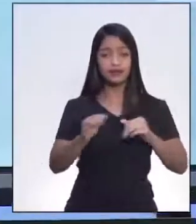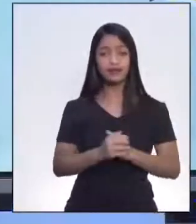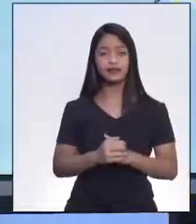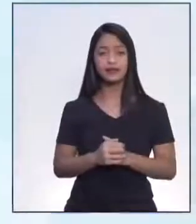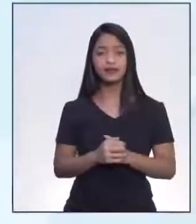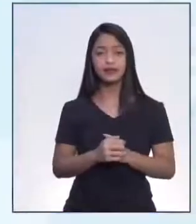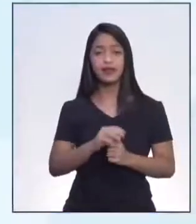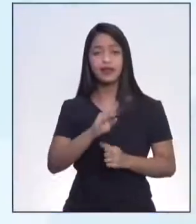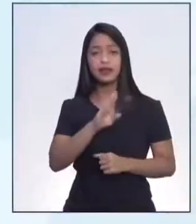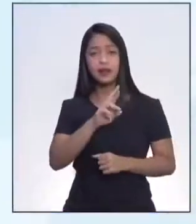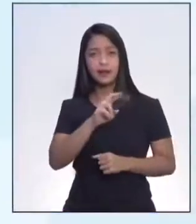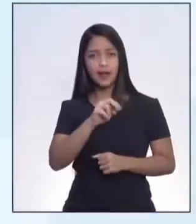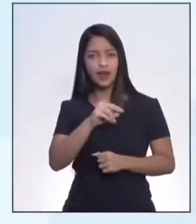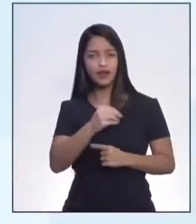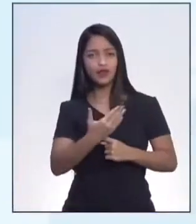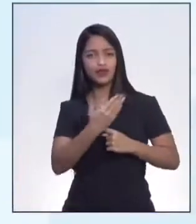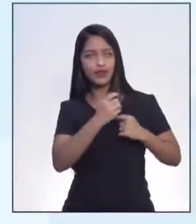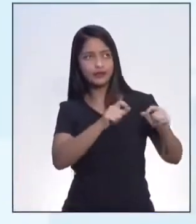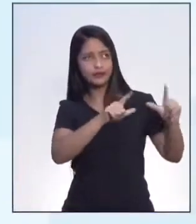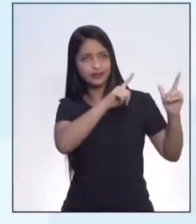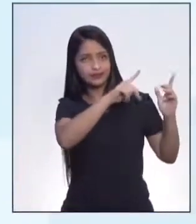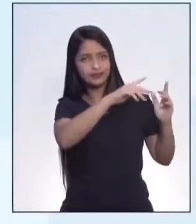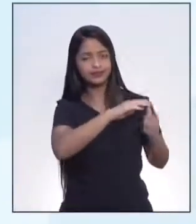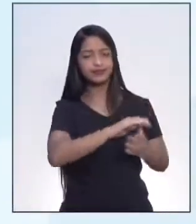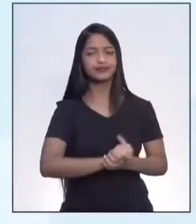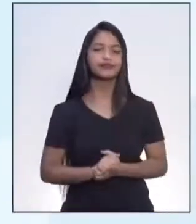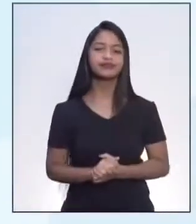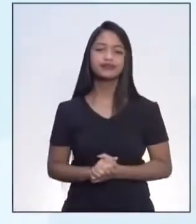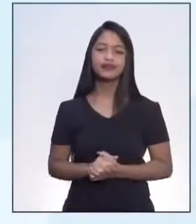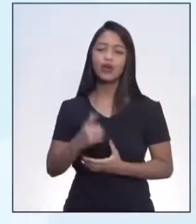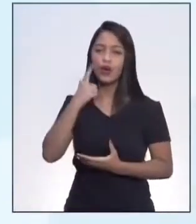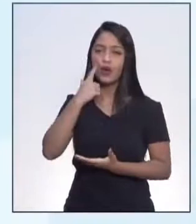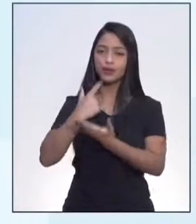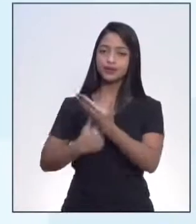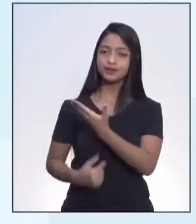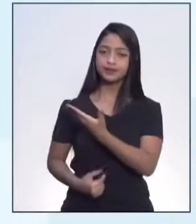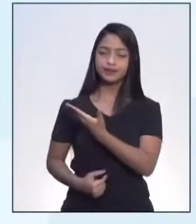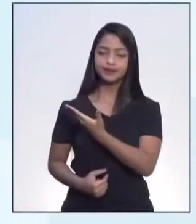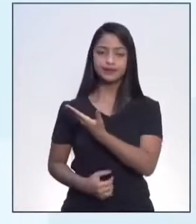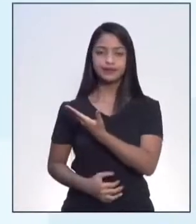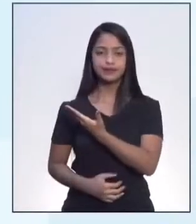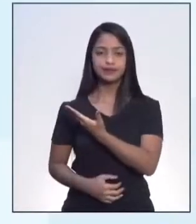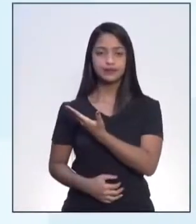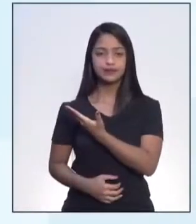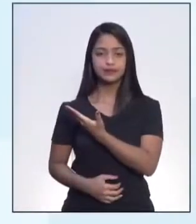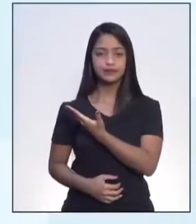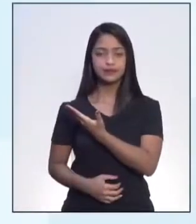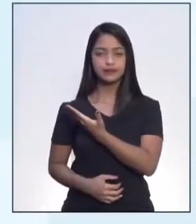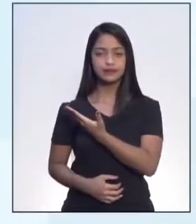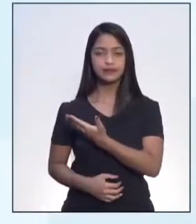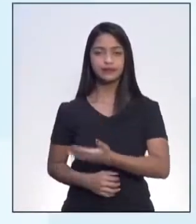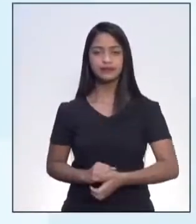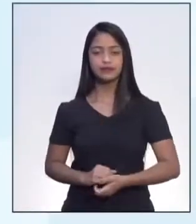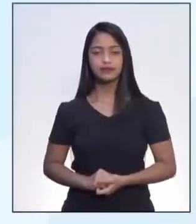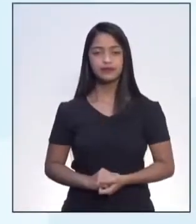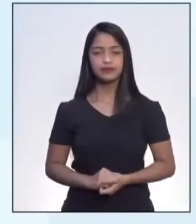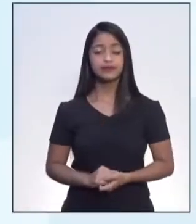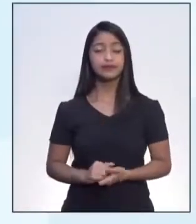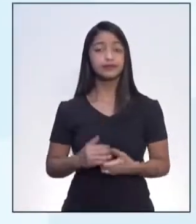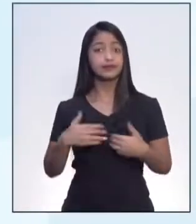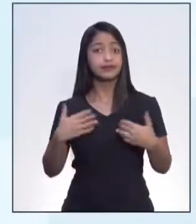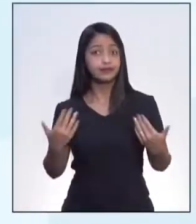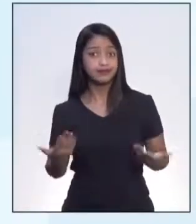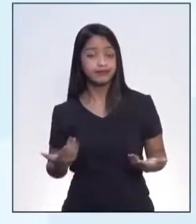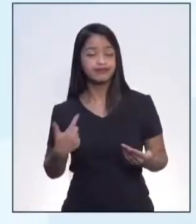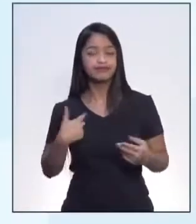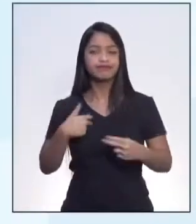lousa para mim digital. Then I relax in front of TV or computer for about 1 hour. Então eu relaxo